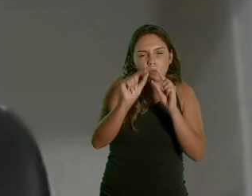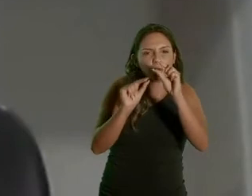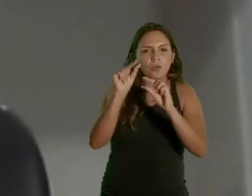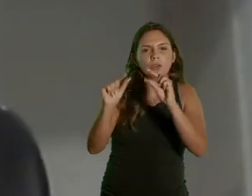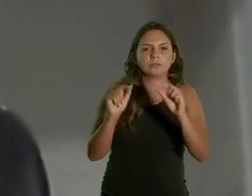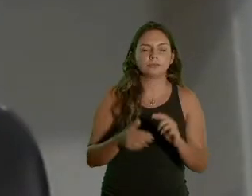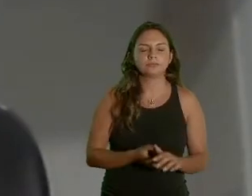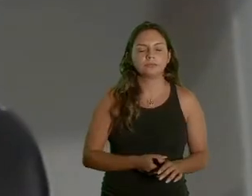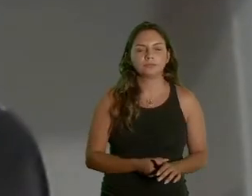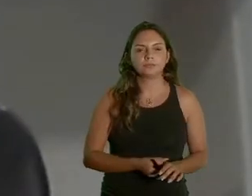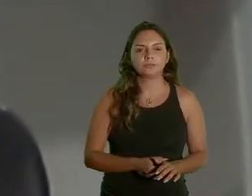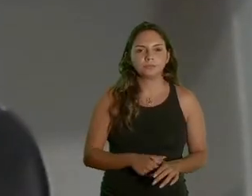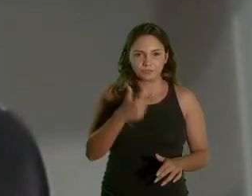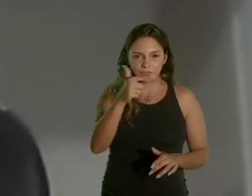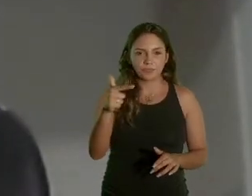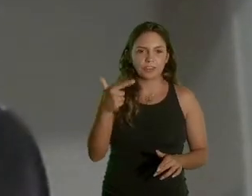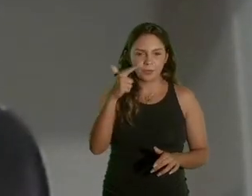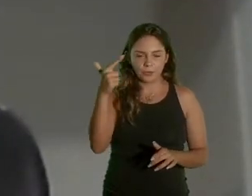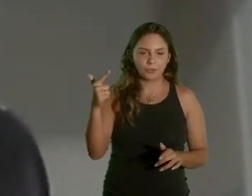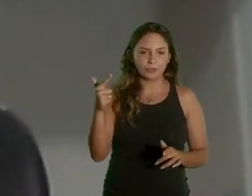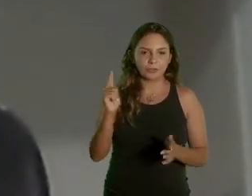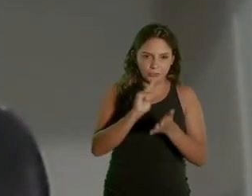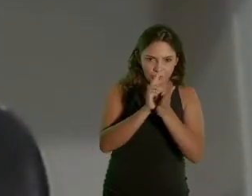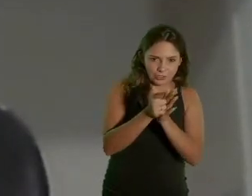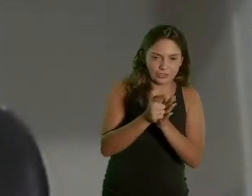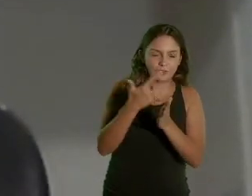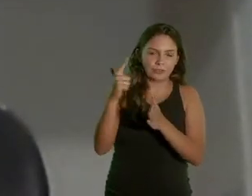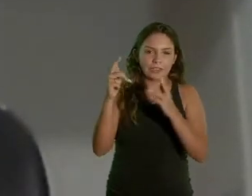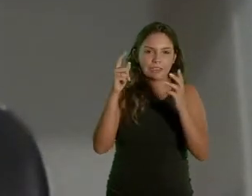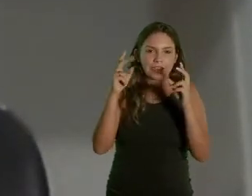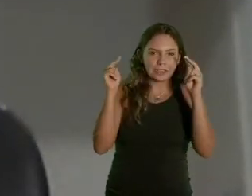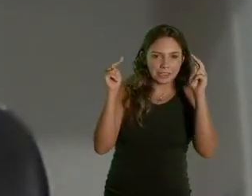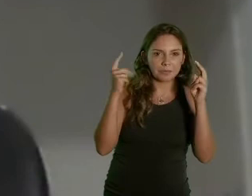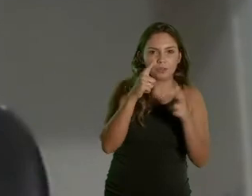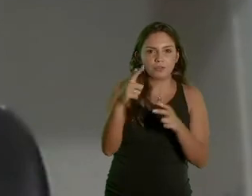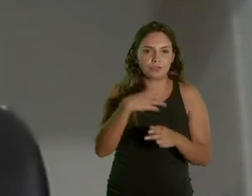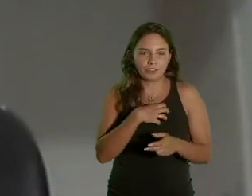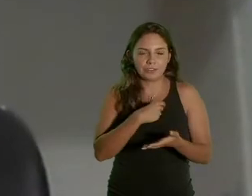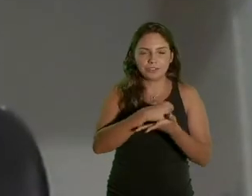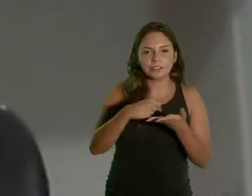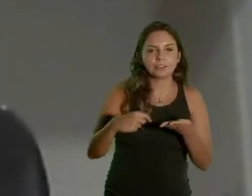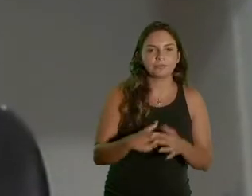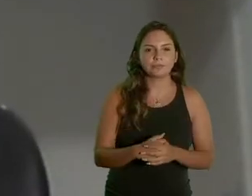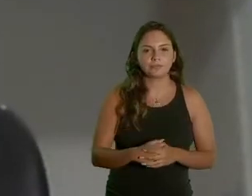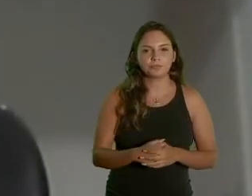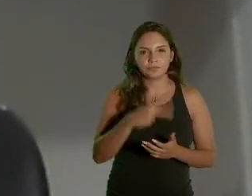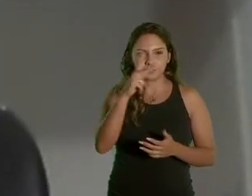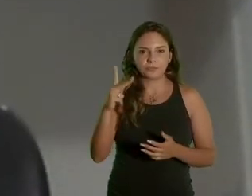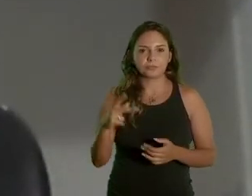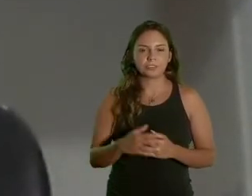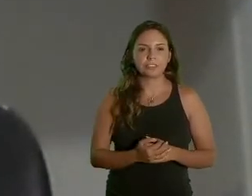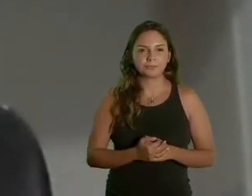e ainda quero me aventurar mais por outros gêneros, por outros temas, por outras maneiras de escrita, por outras